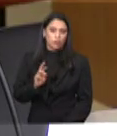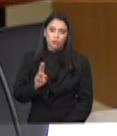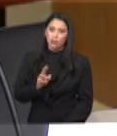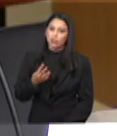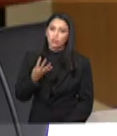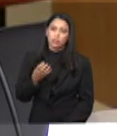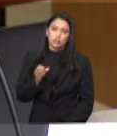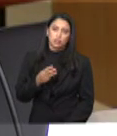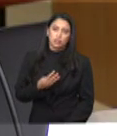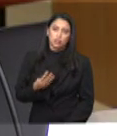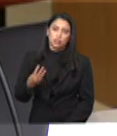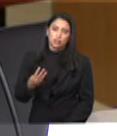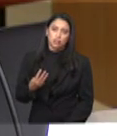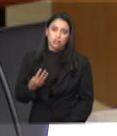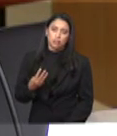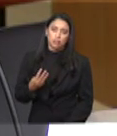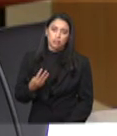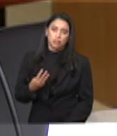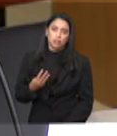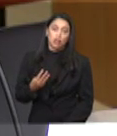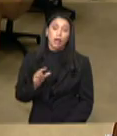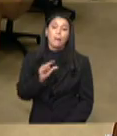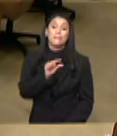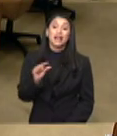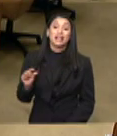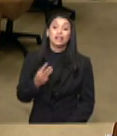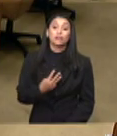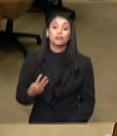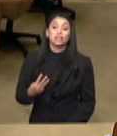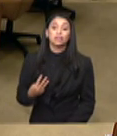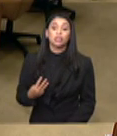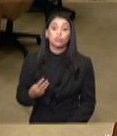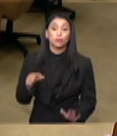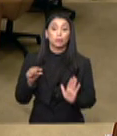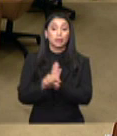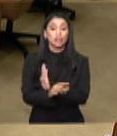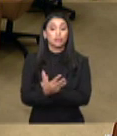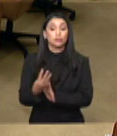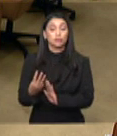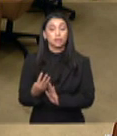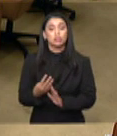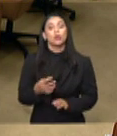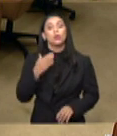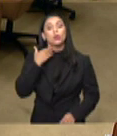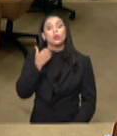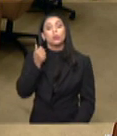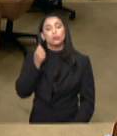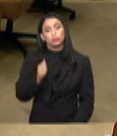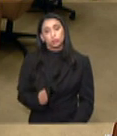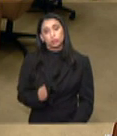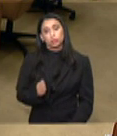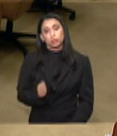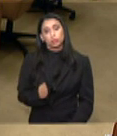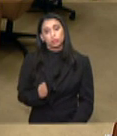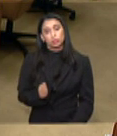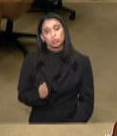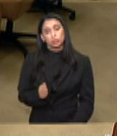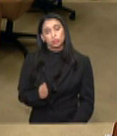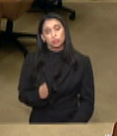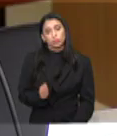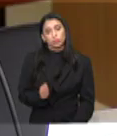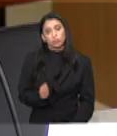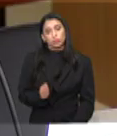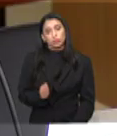403. 403, parágrafo 3º. Parágrafo 3º. Ué, o juiz poderá considerar... eu acho que o